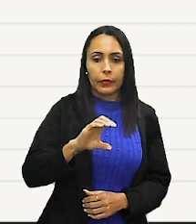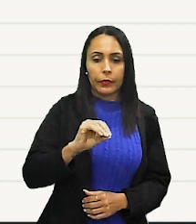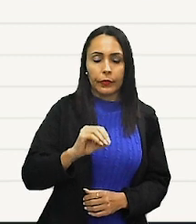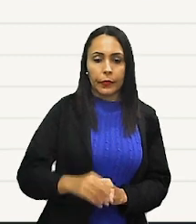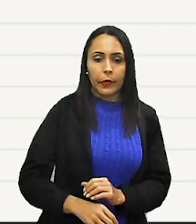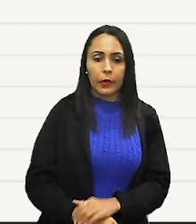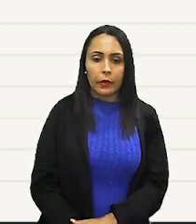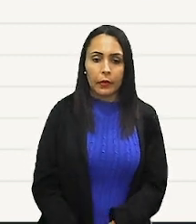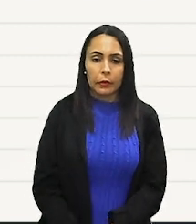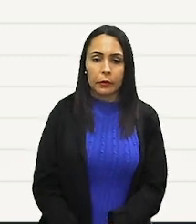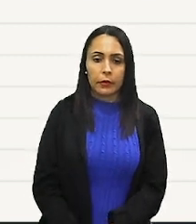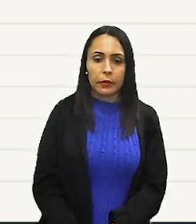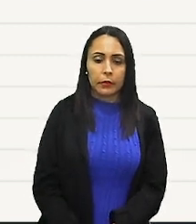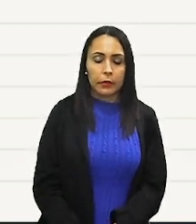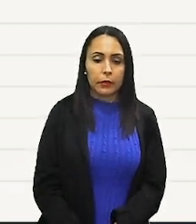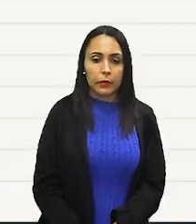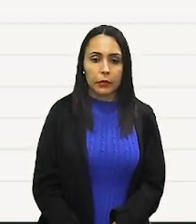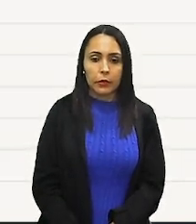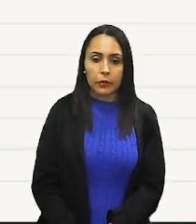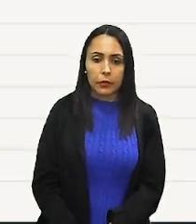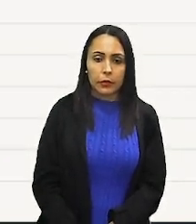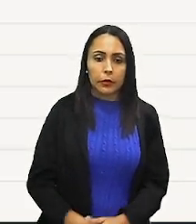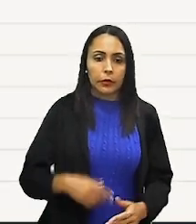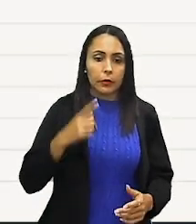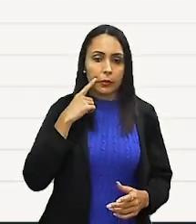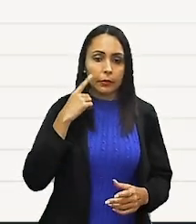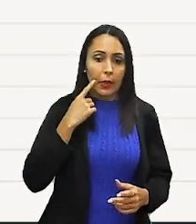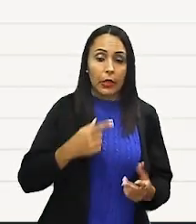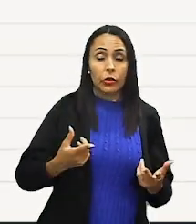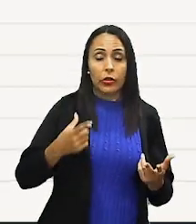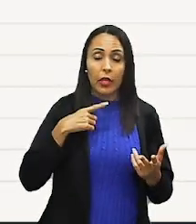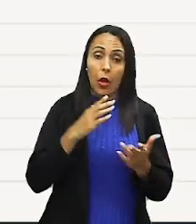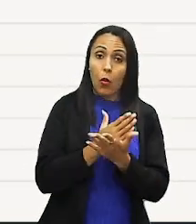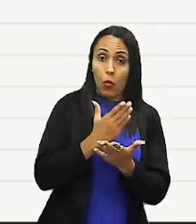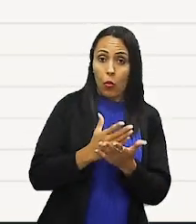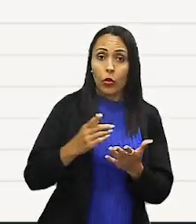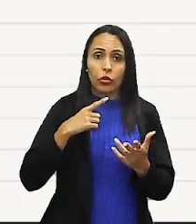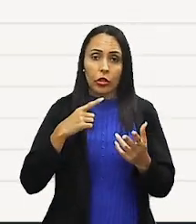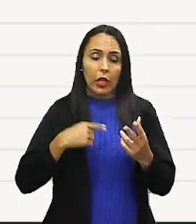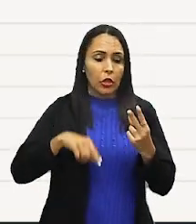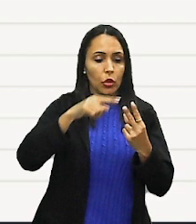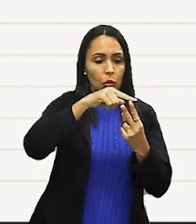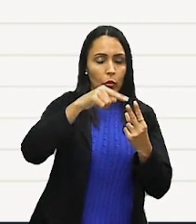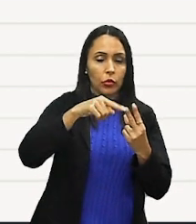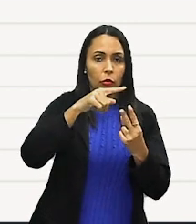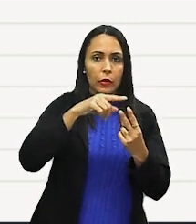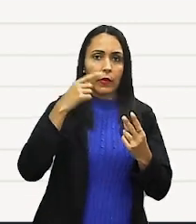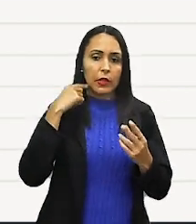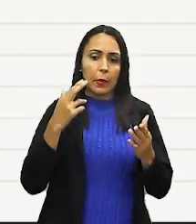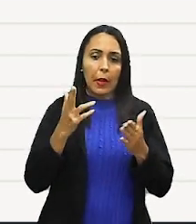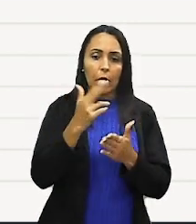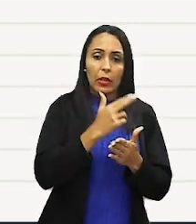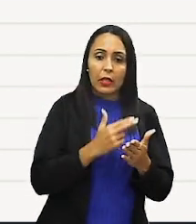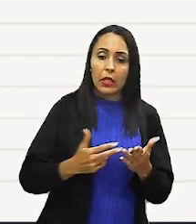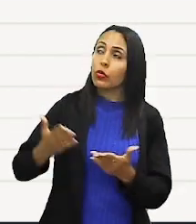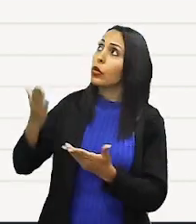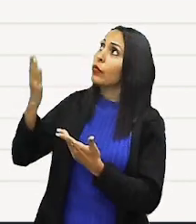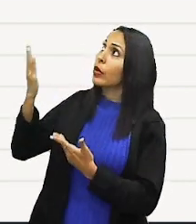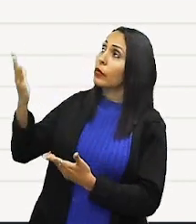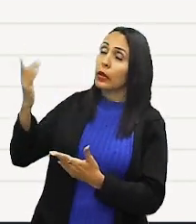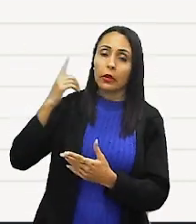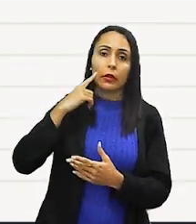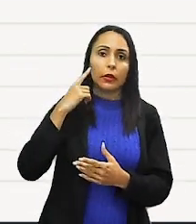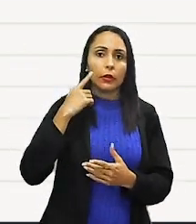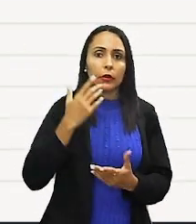capsídeo, mas nem todo vírus tem envelope viral. Então, quando você pega um desenho de um vírus, que